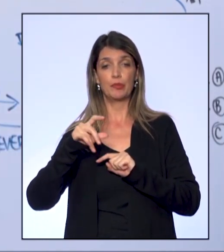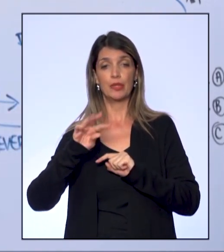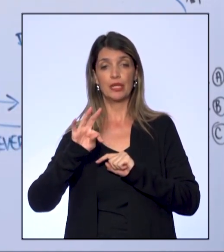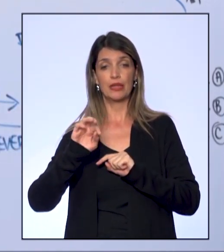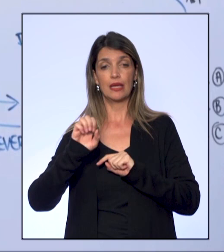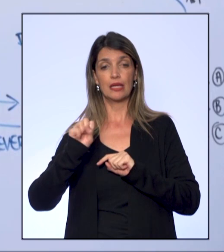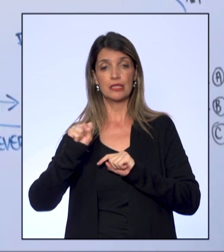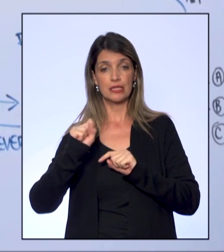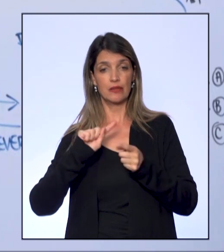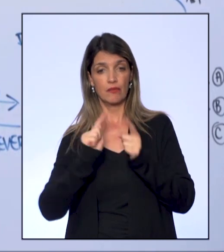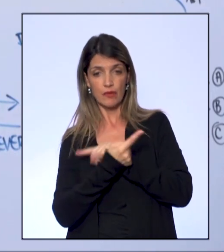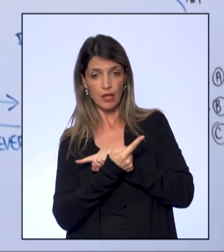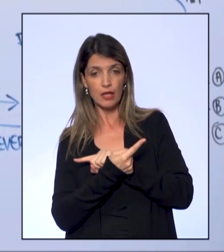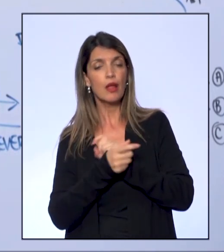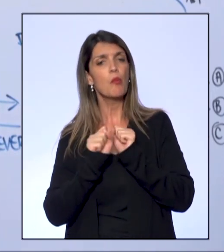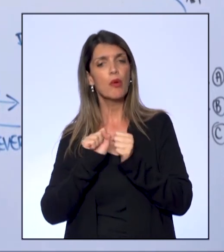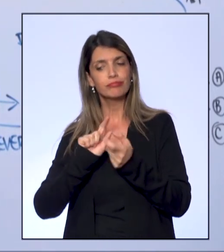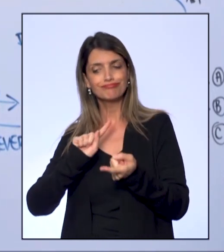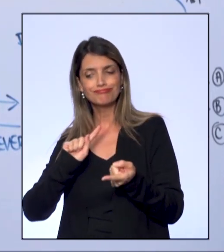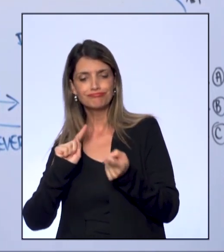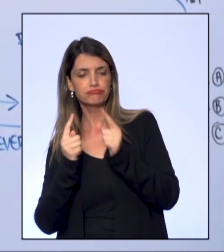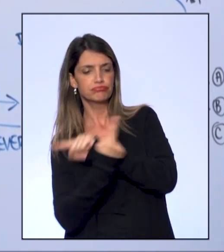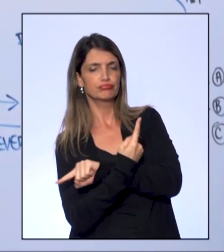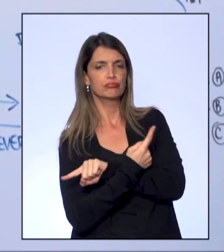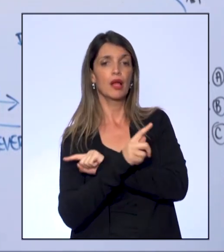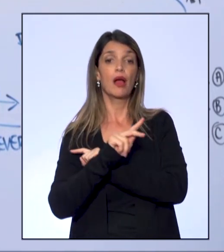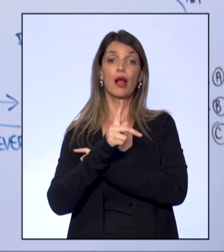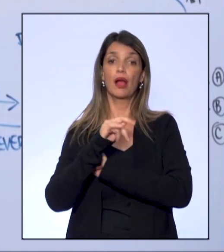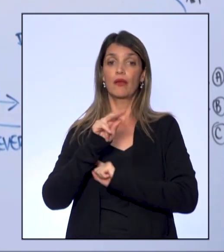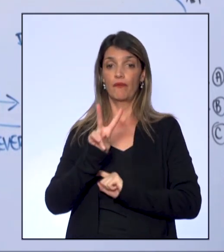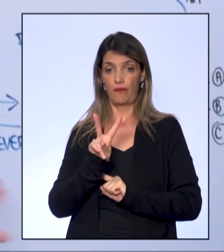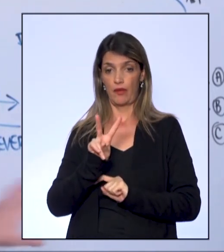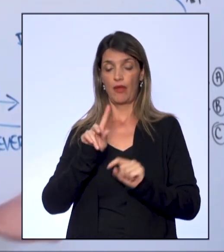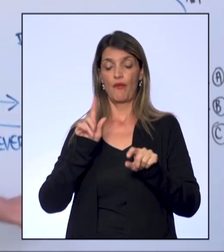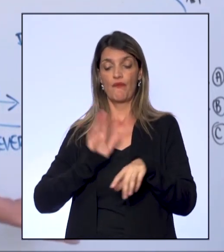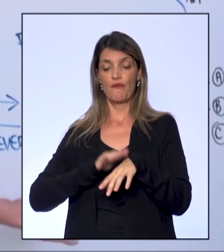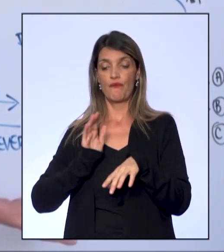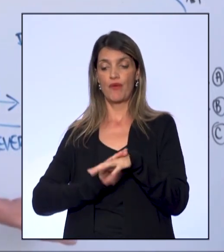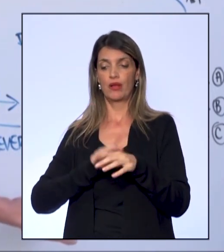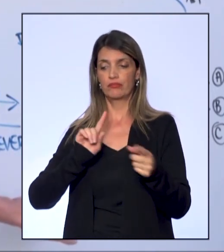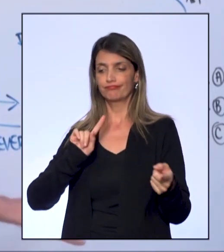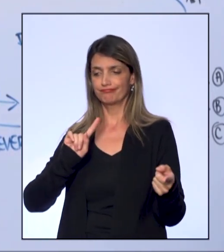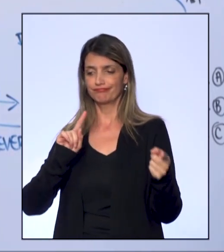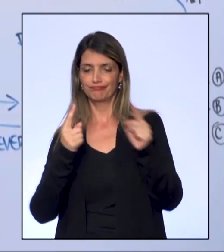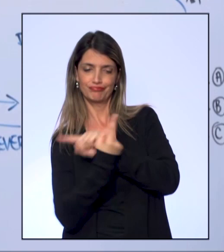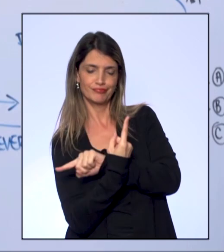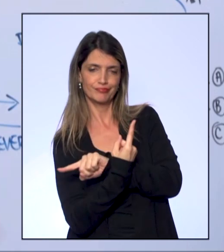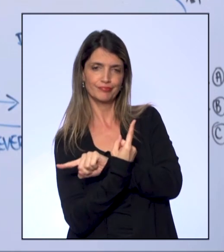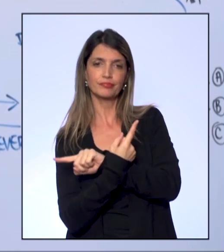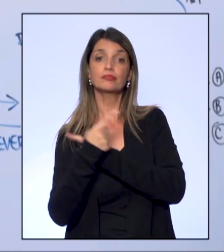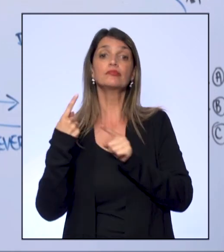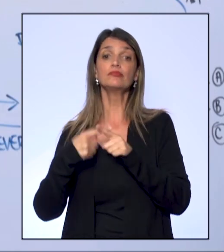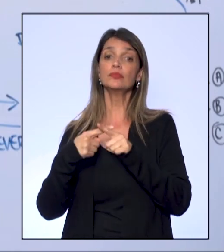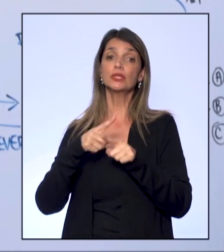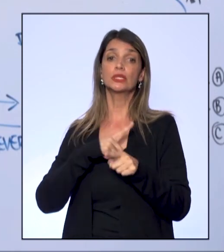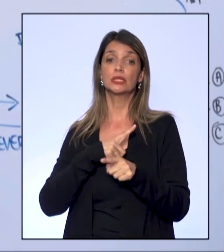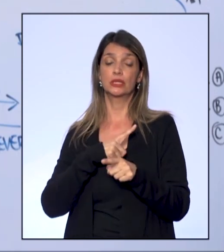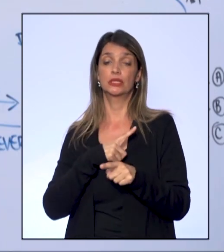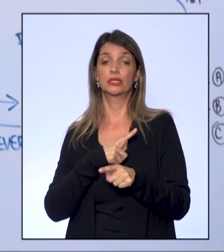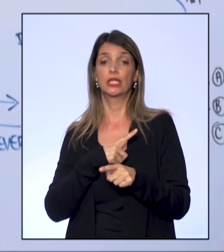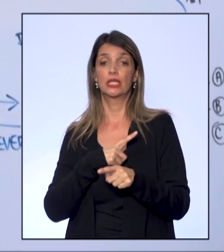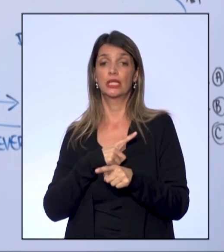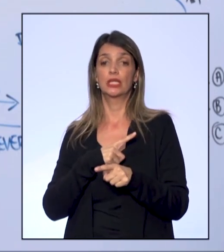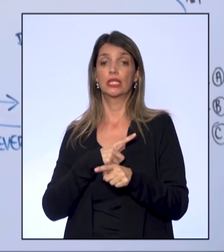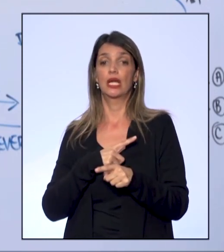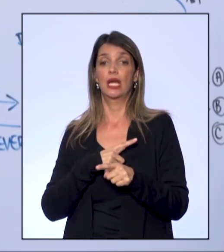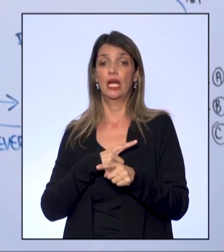contrário, produzir em DNA. É quem? O HIV. O HIV, ele faz a transcrição reversa, porque ele possui uma enzima chamada de